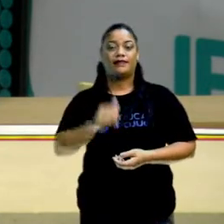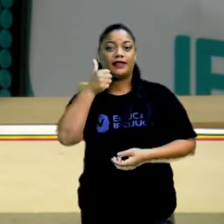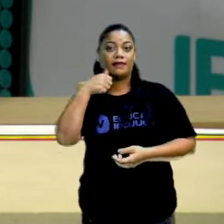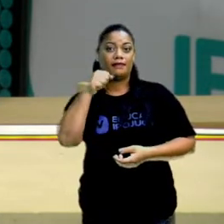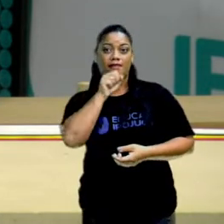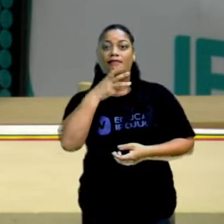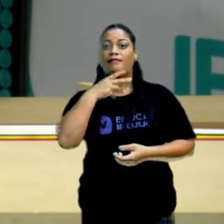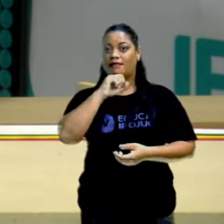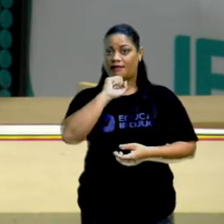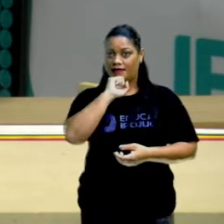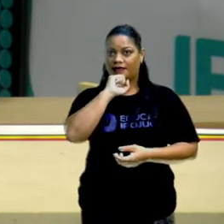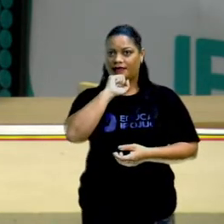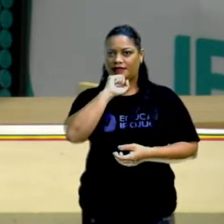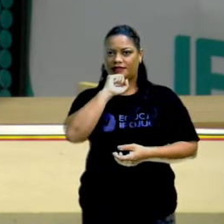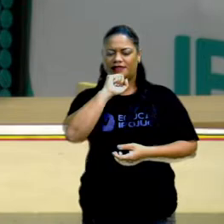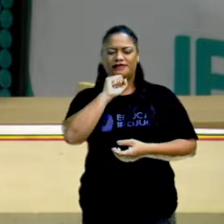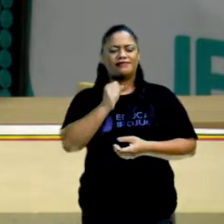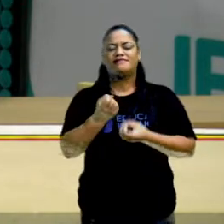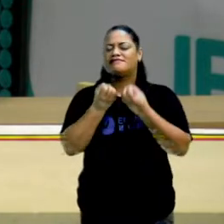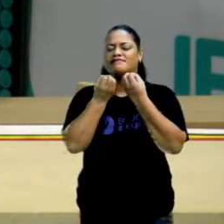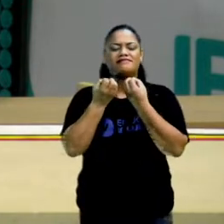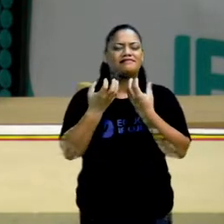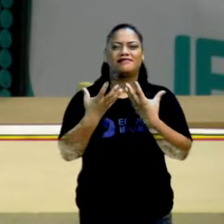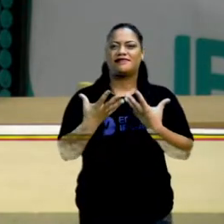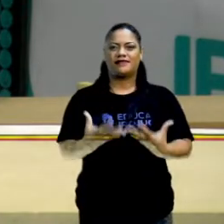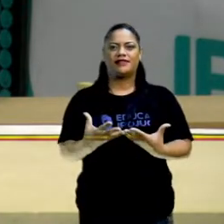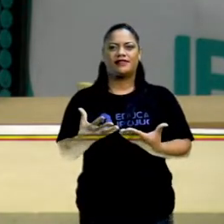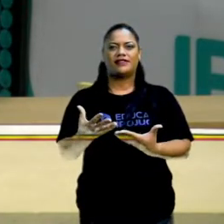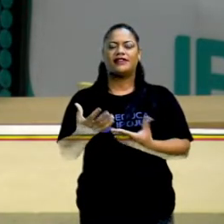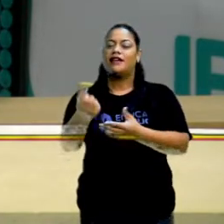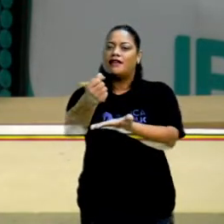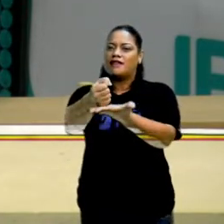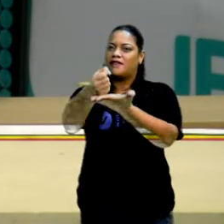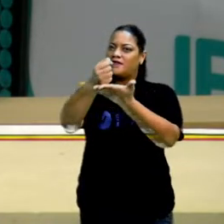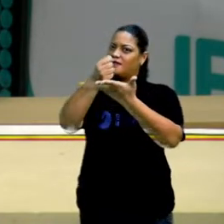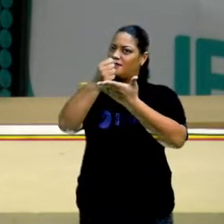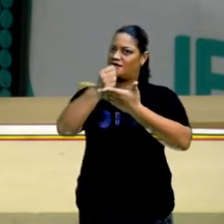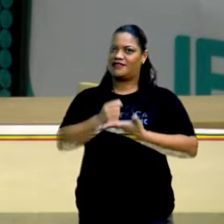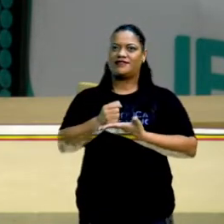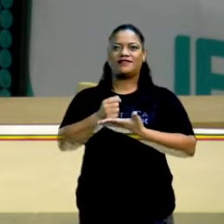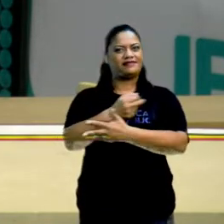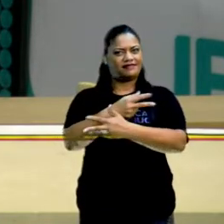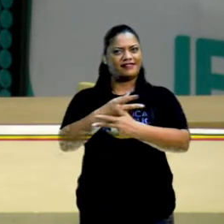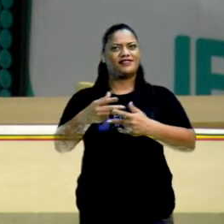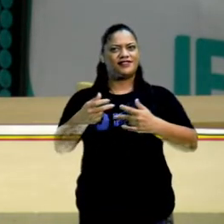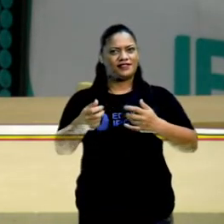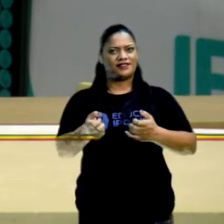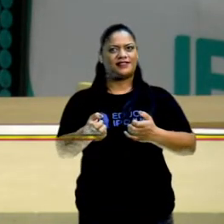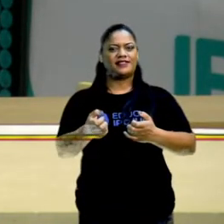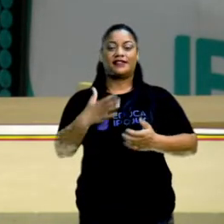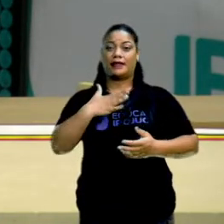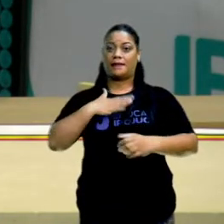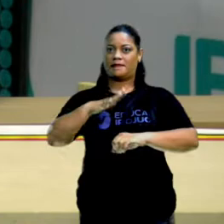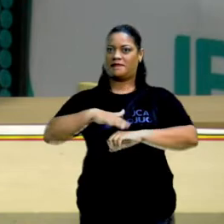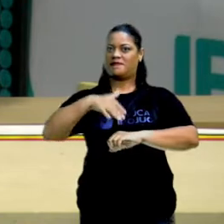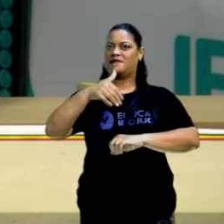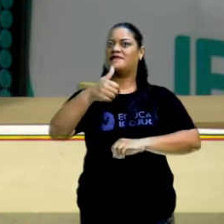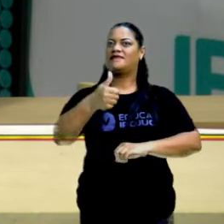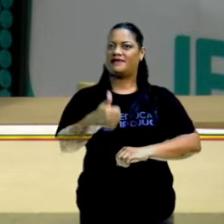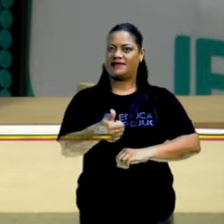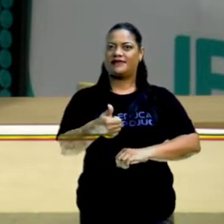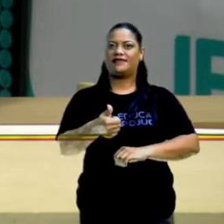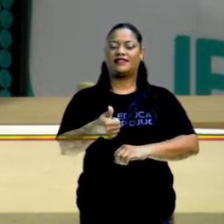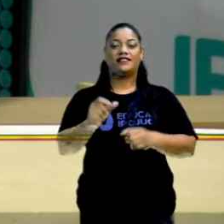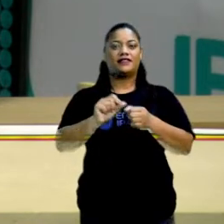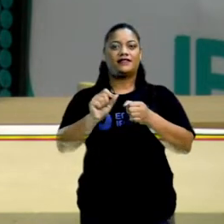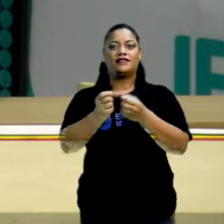Mamãe e papai são ótimos e me ajudam a resolver as coisas da minha melhor forma e